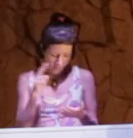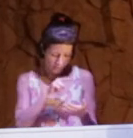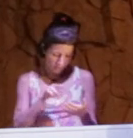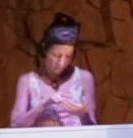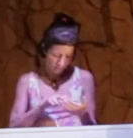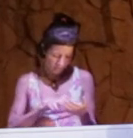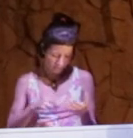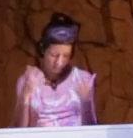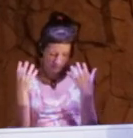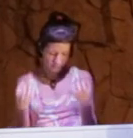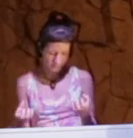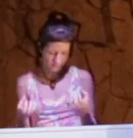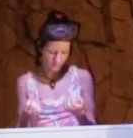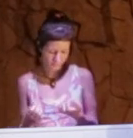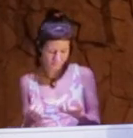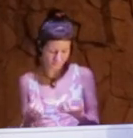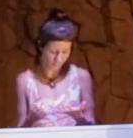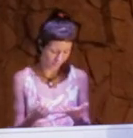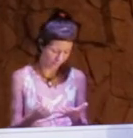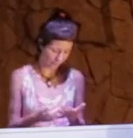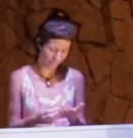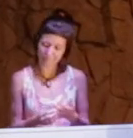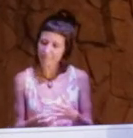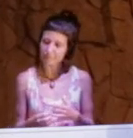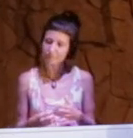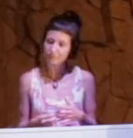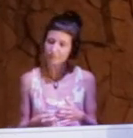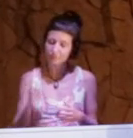isso quer dizer poder acessar, entender o que está sendo colocado ali para ele.